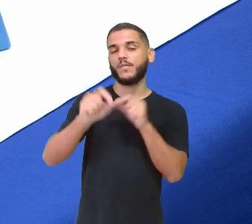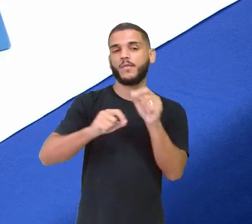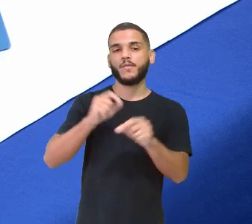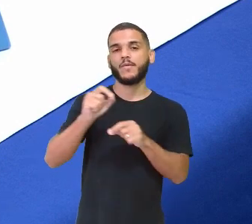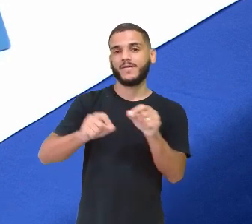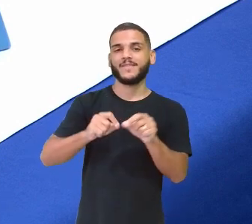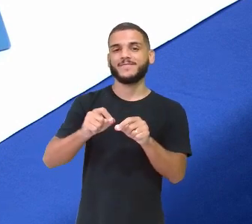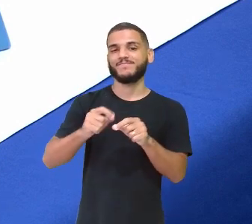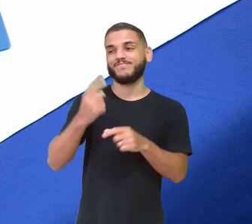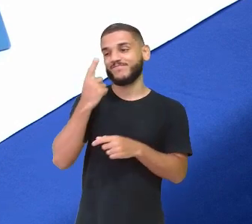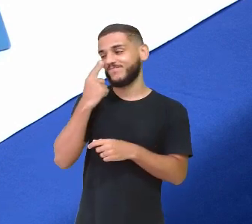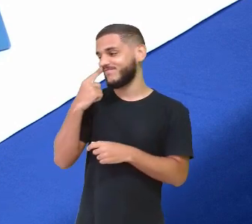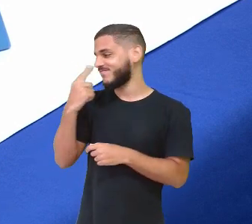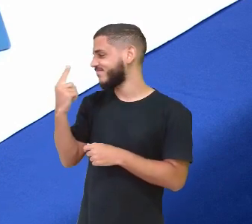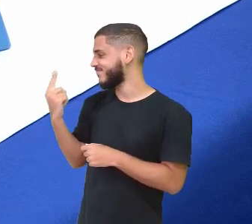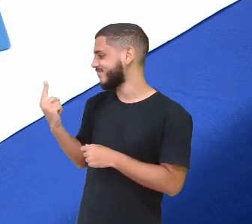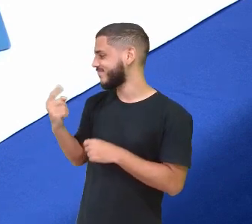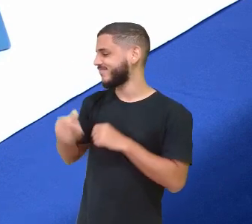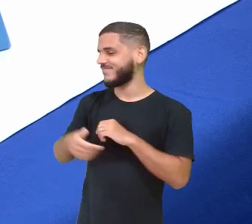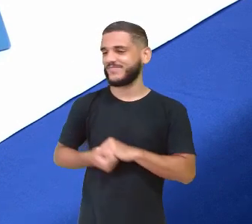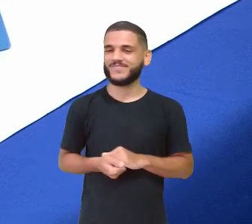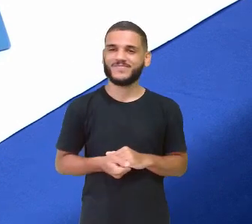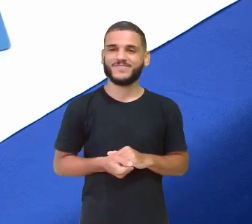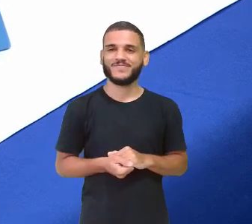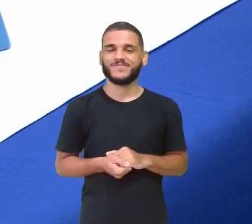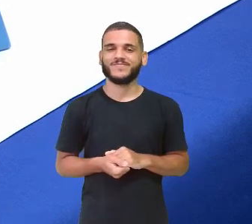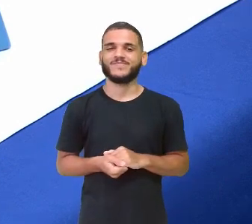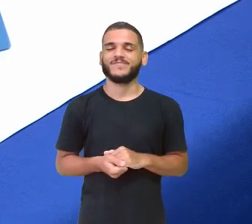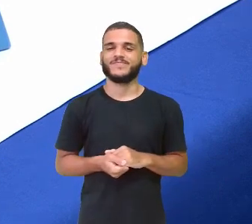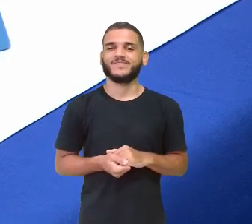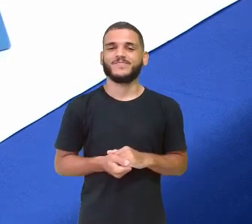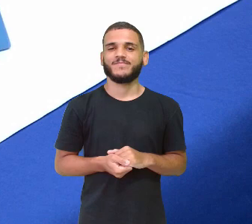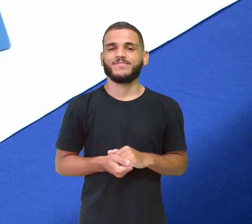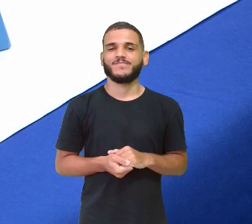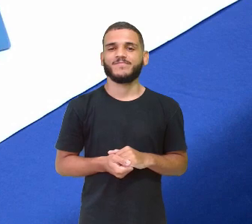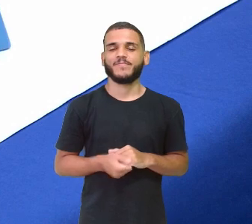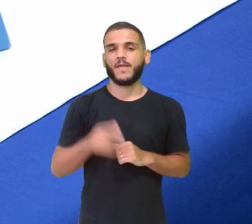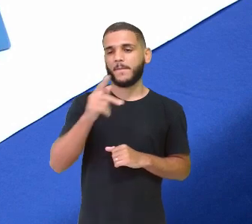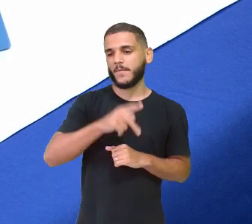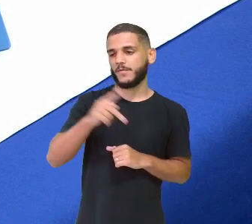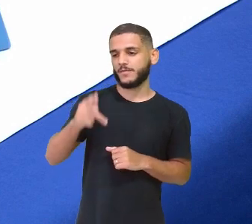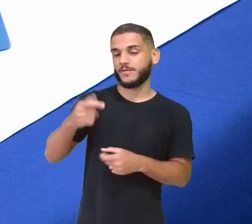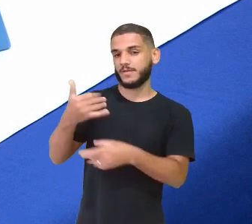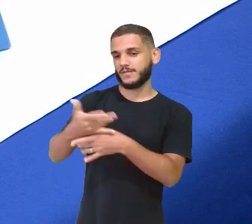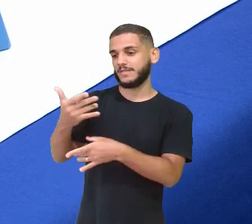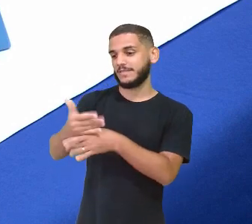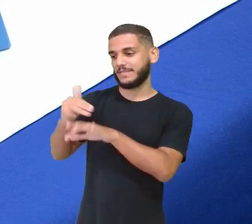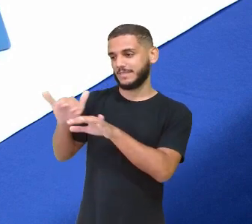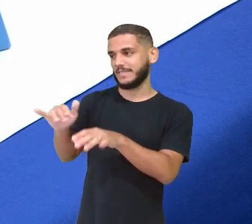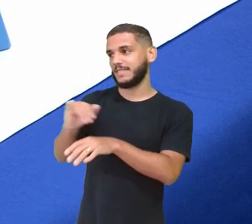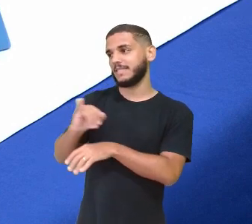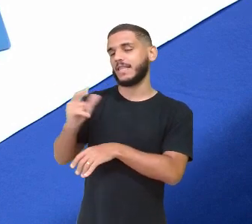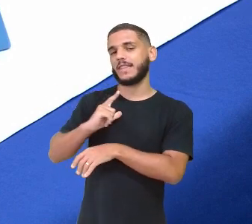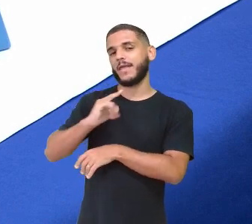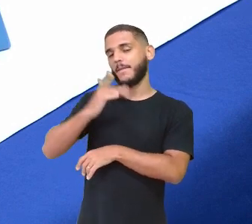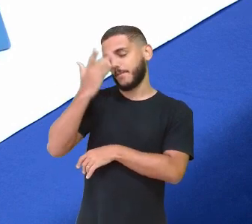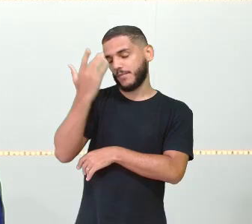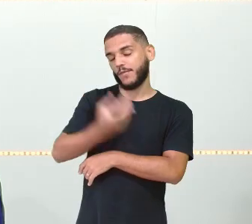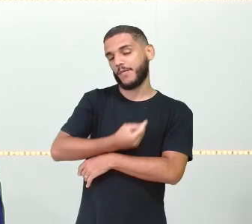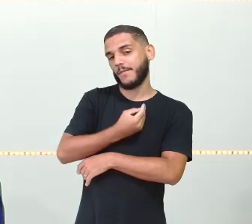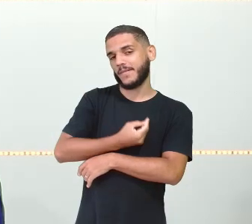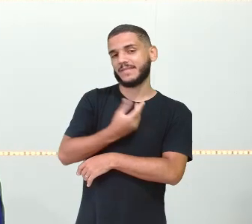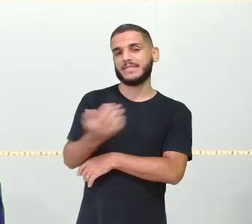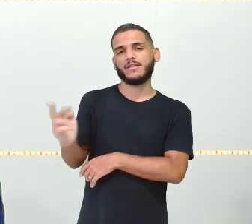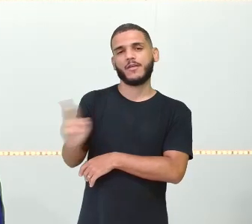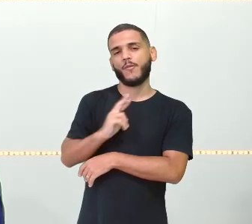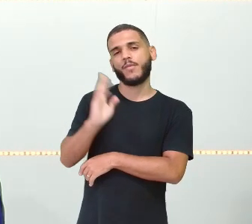O que é o que é? Professora Sandra, se chegou alguém aí, conta pra gente. Será que alguém está